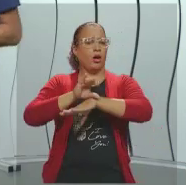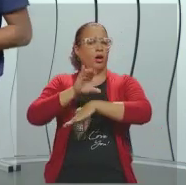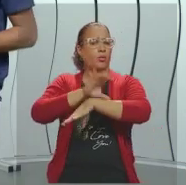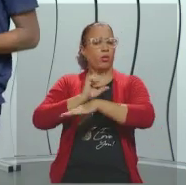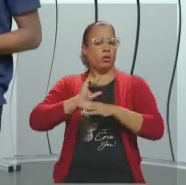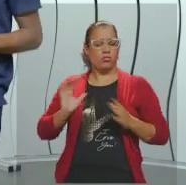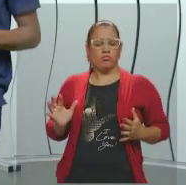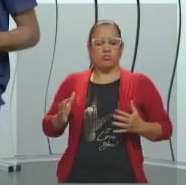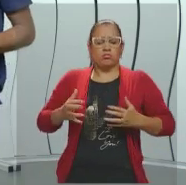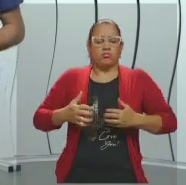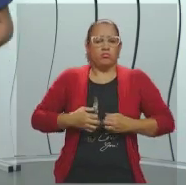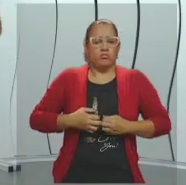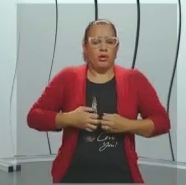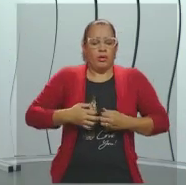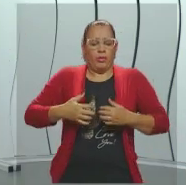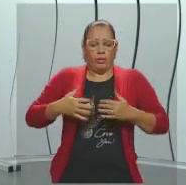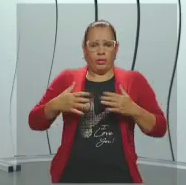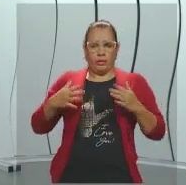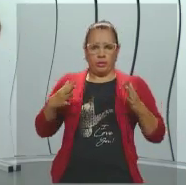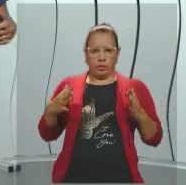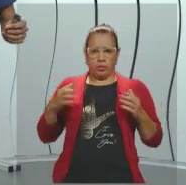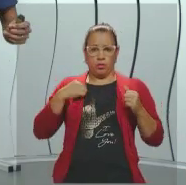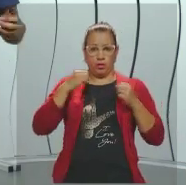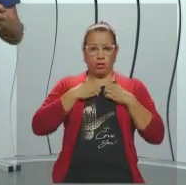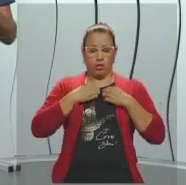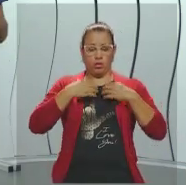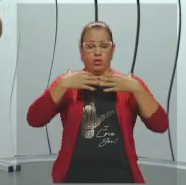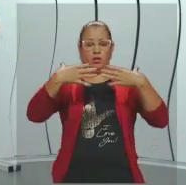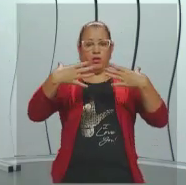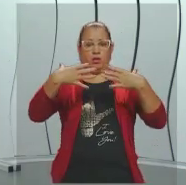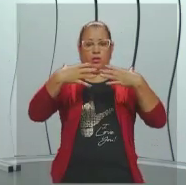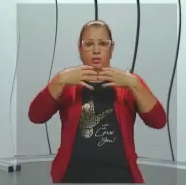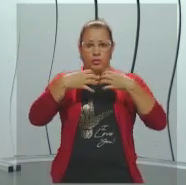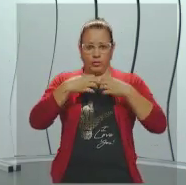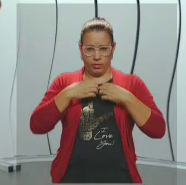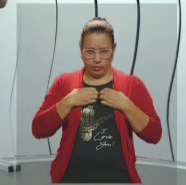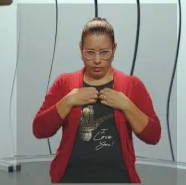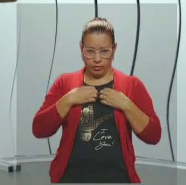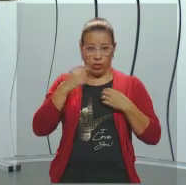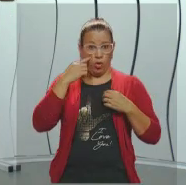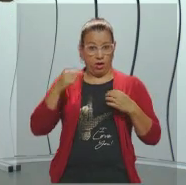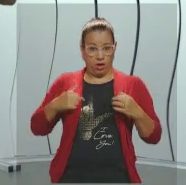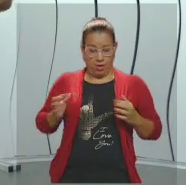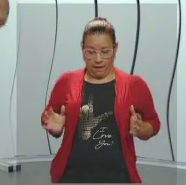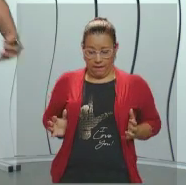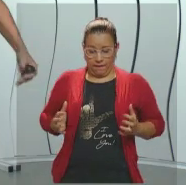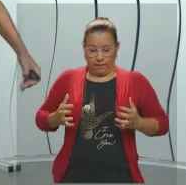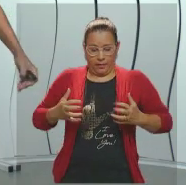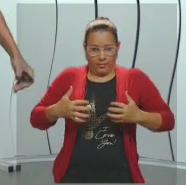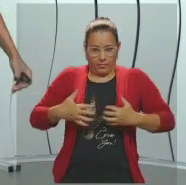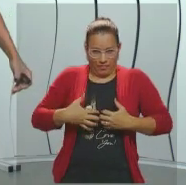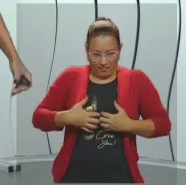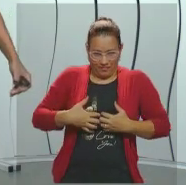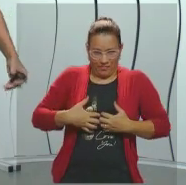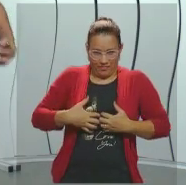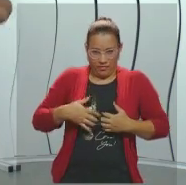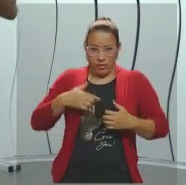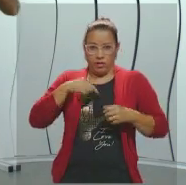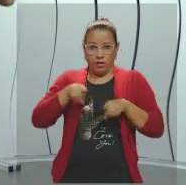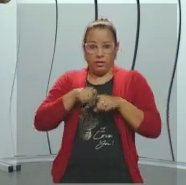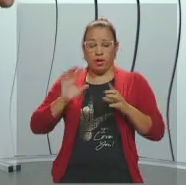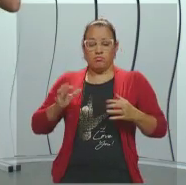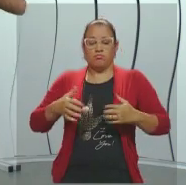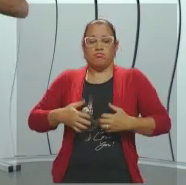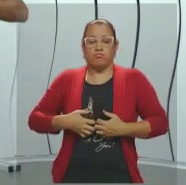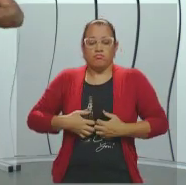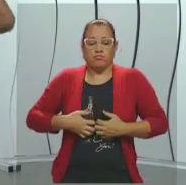quanto o diafragma, quando eles se contraem, eles abrem espaço na caixa torácica, para baixo também, e